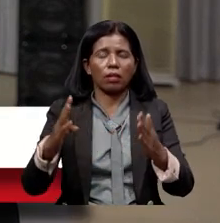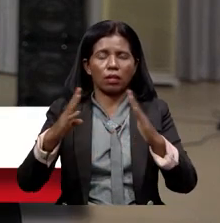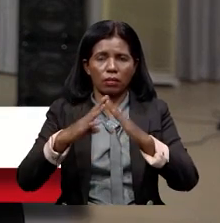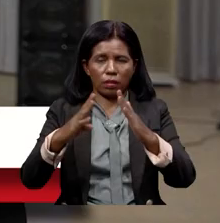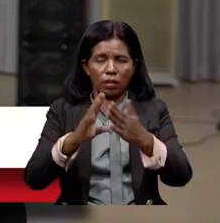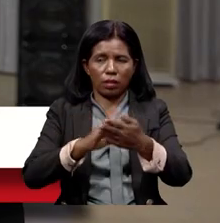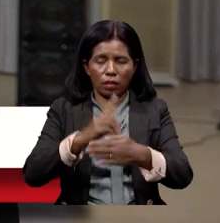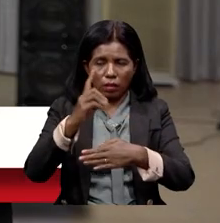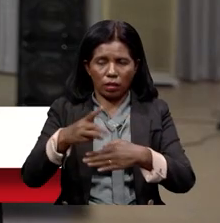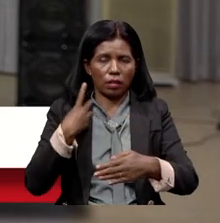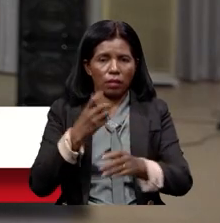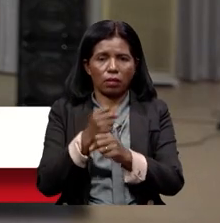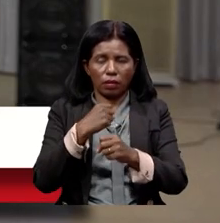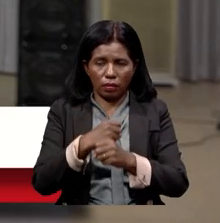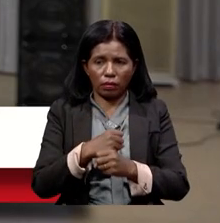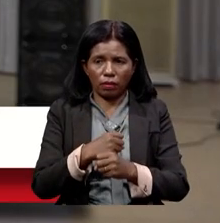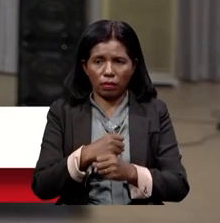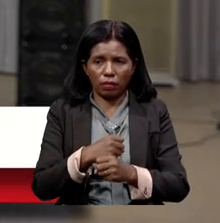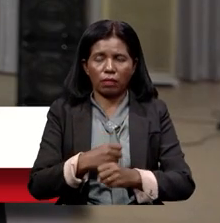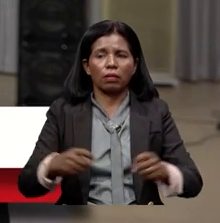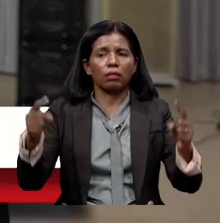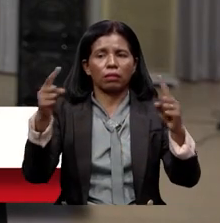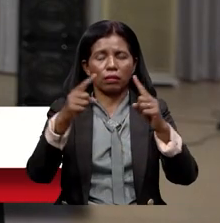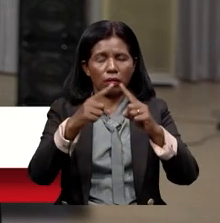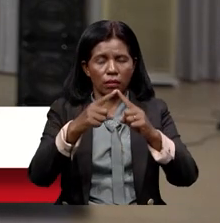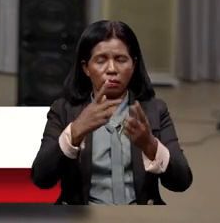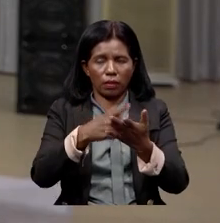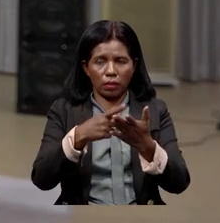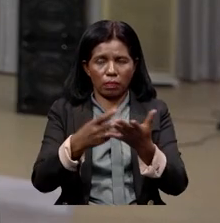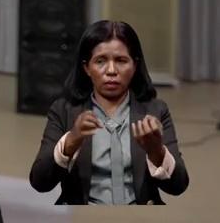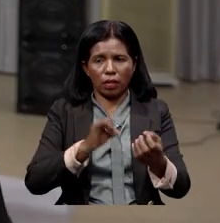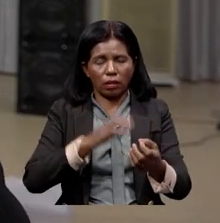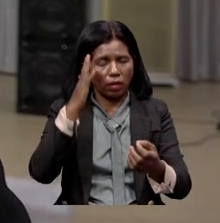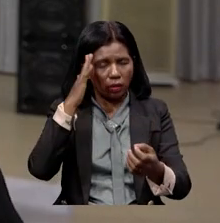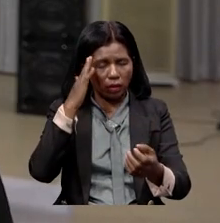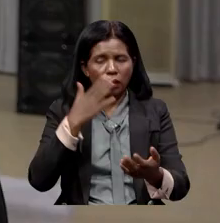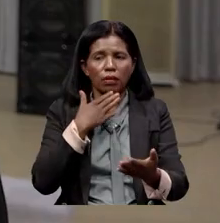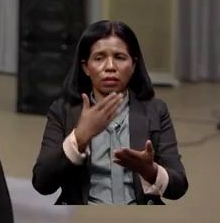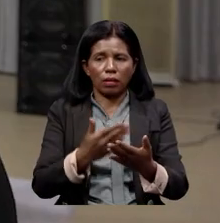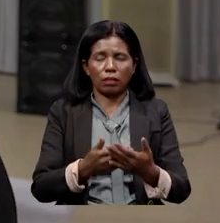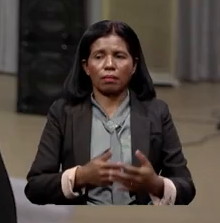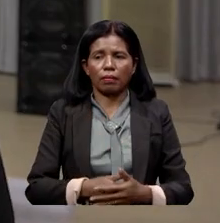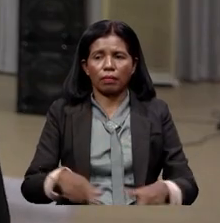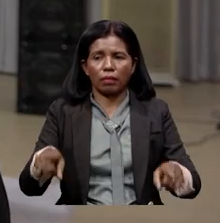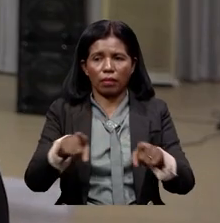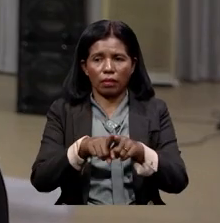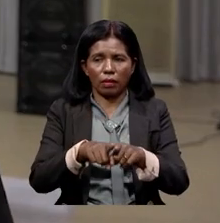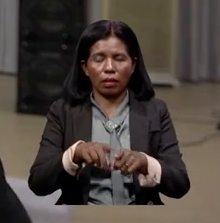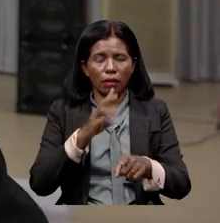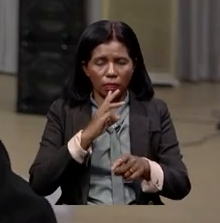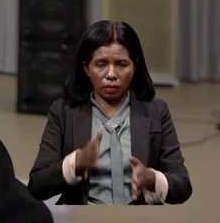ita halo mons projetos. Balo, projetos barak, aula lembra ididak mai pe ha kategoria ni sa